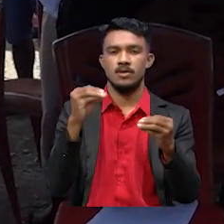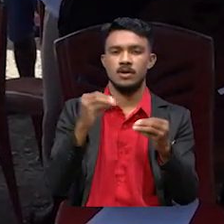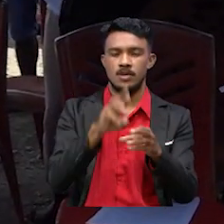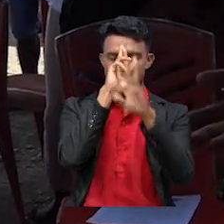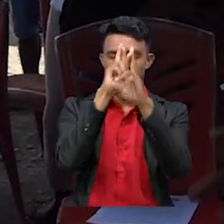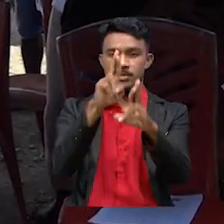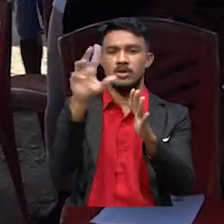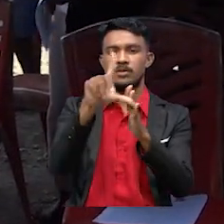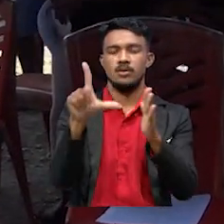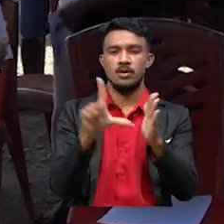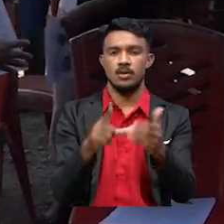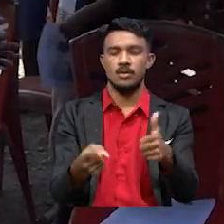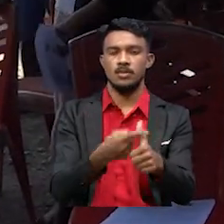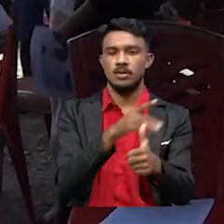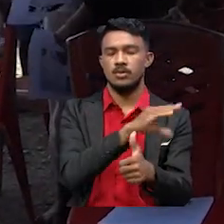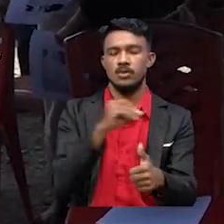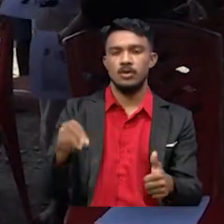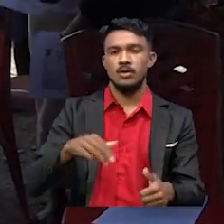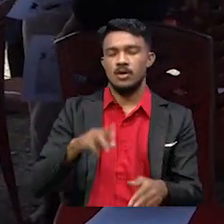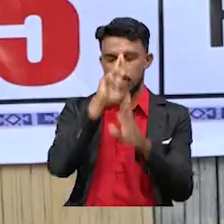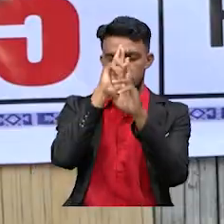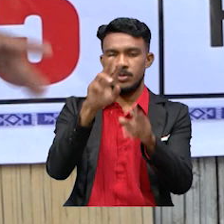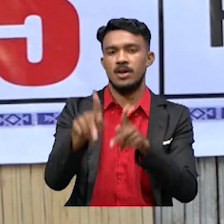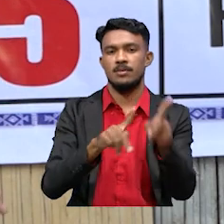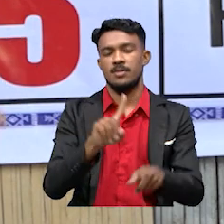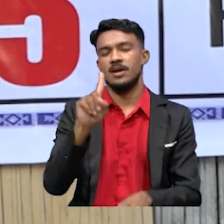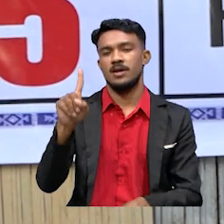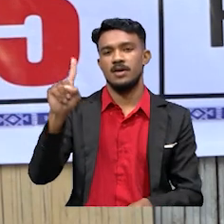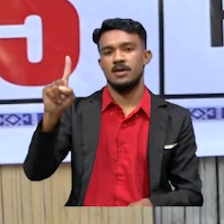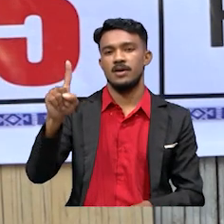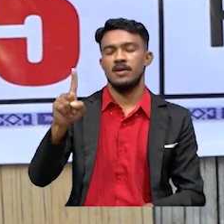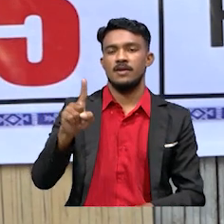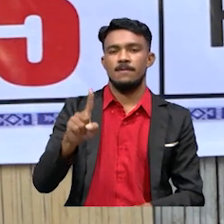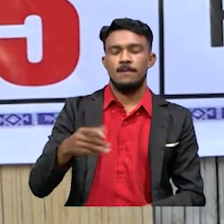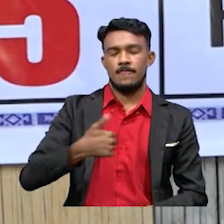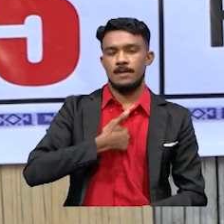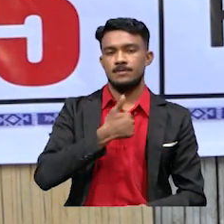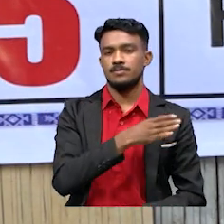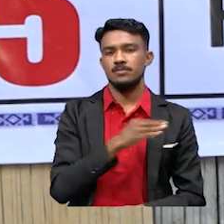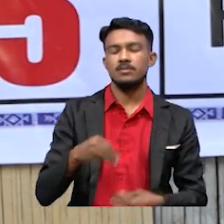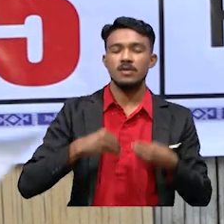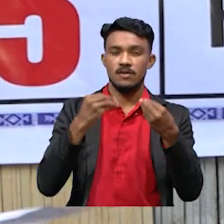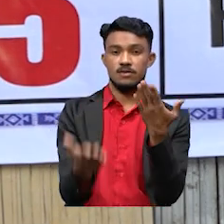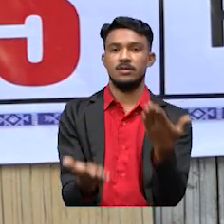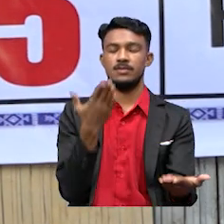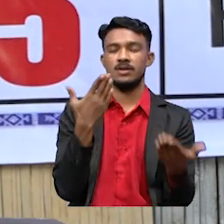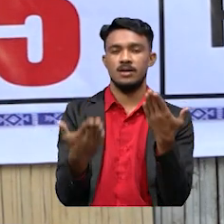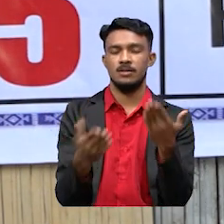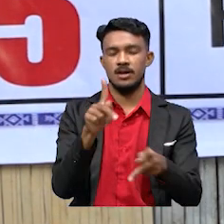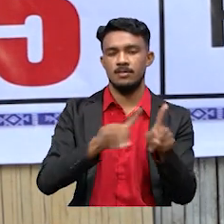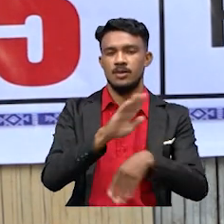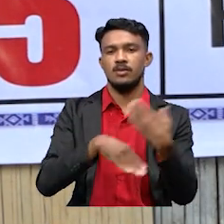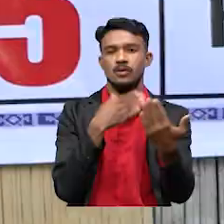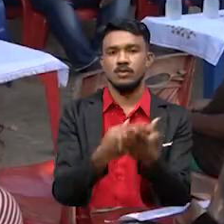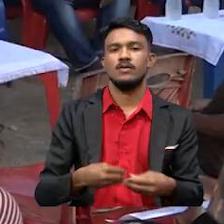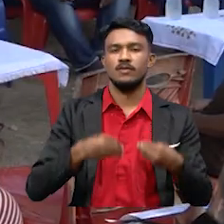lei inang, no respeitu ba ema ideidek ni dignidade. Maski artigo hatnulu ne, fo liberdade ba ema hototu atu expressa ni